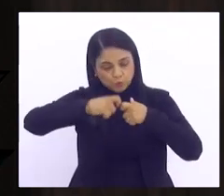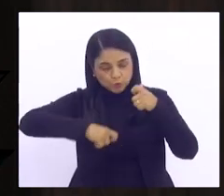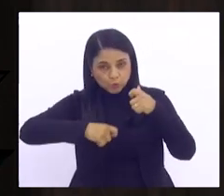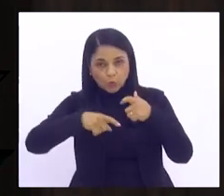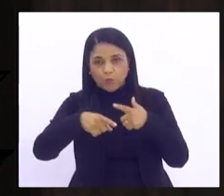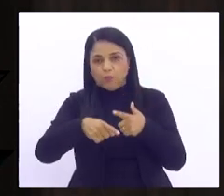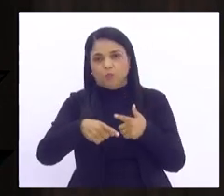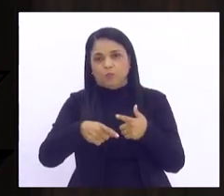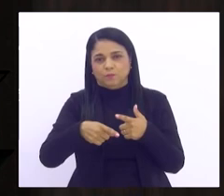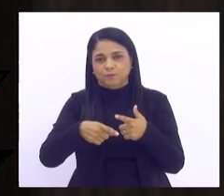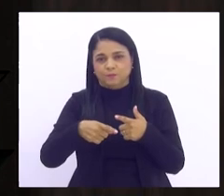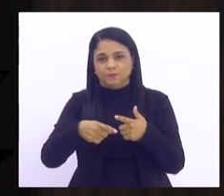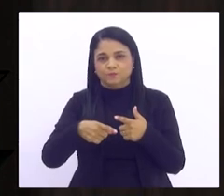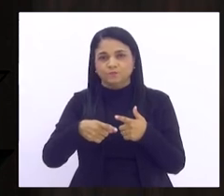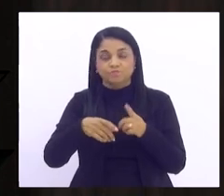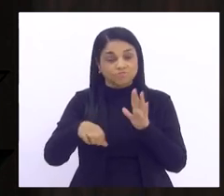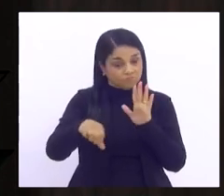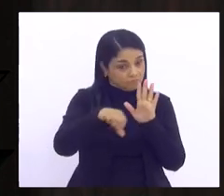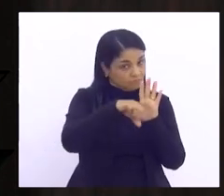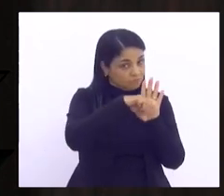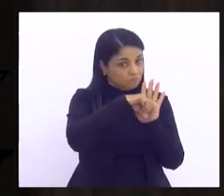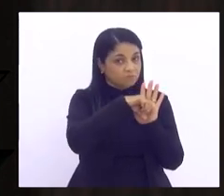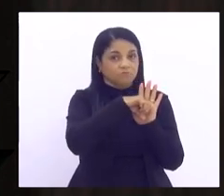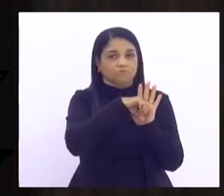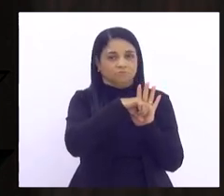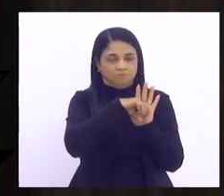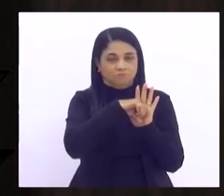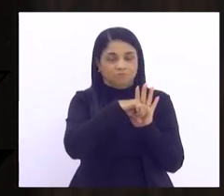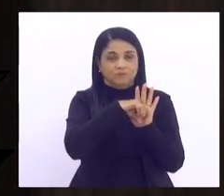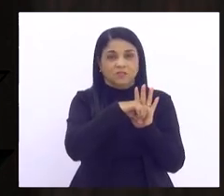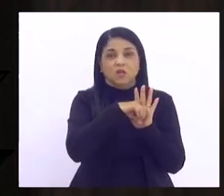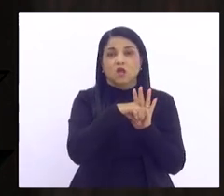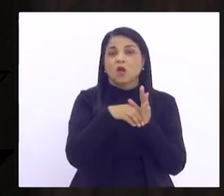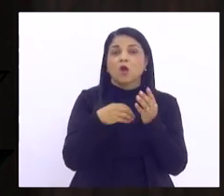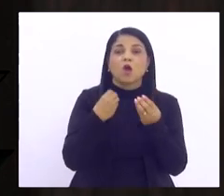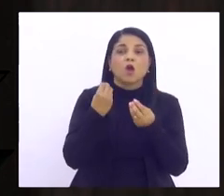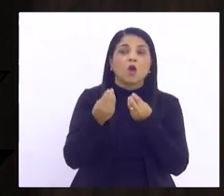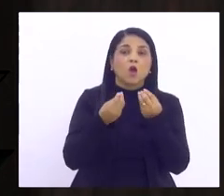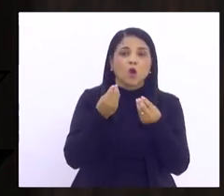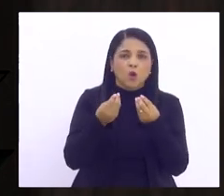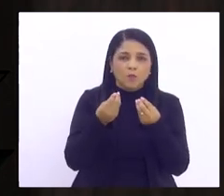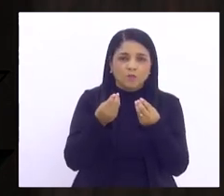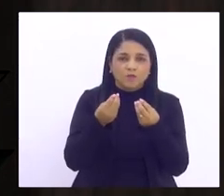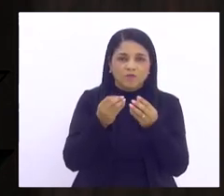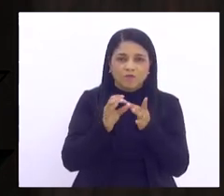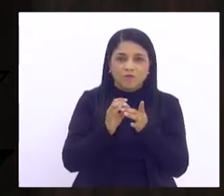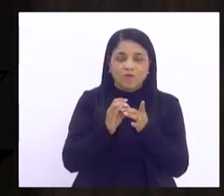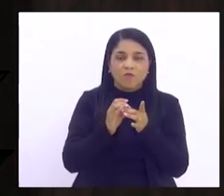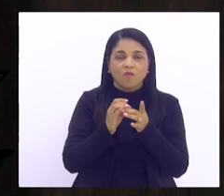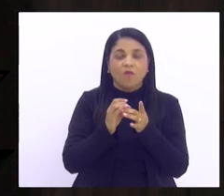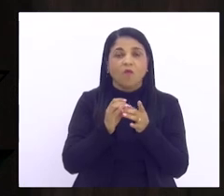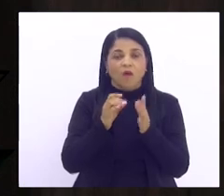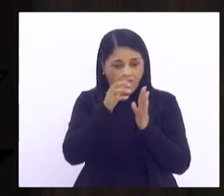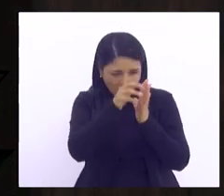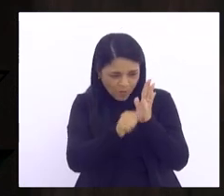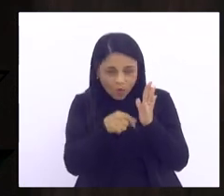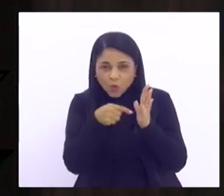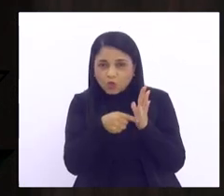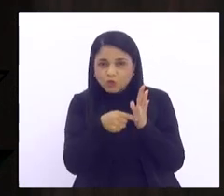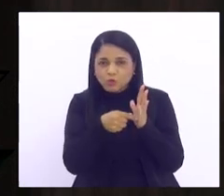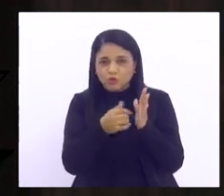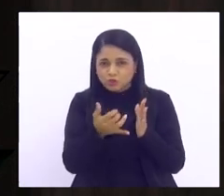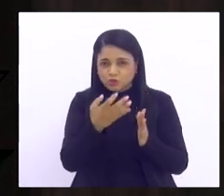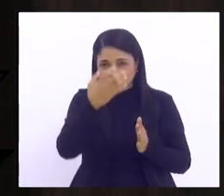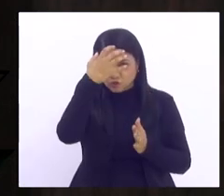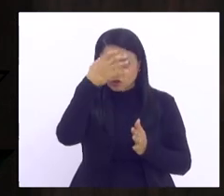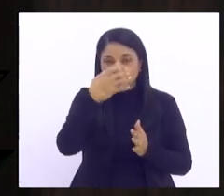O estupro, como disse, é um crime hediondo. Agora, como é que se combate o estupro? Não é com aborto, é com fortalecimento da segurança pública,